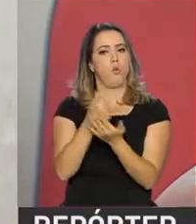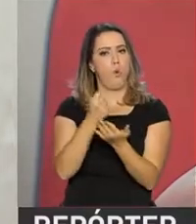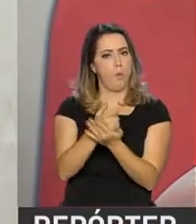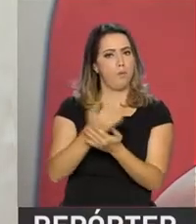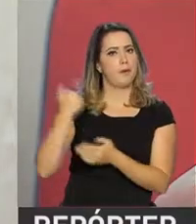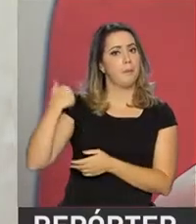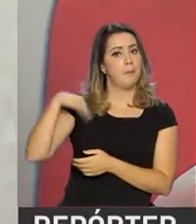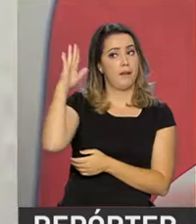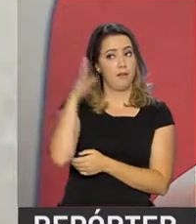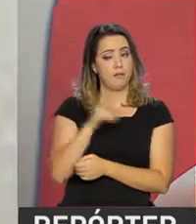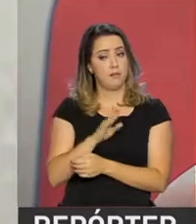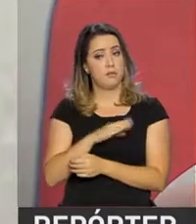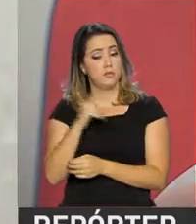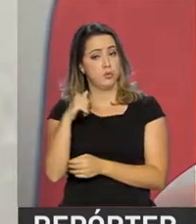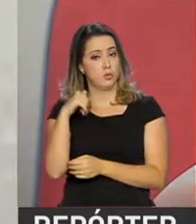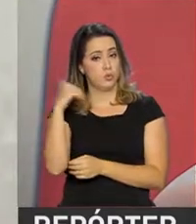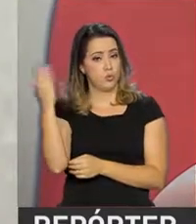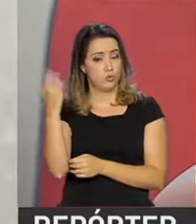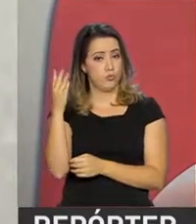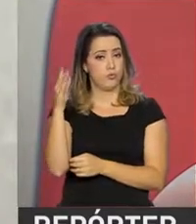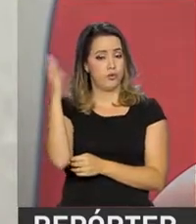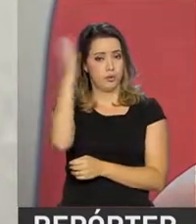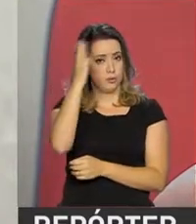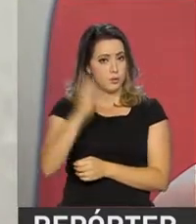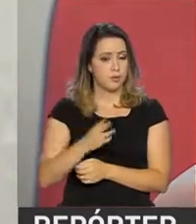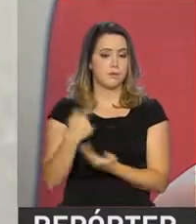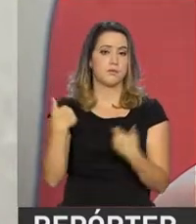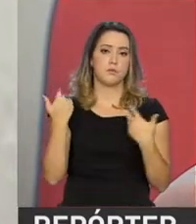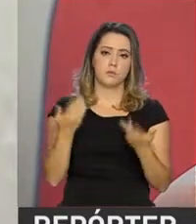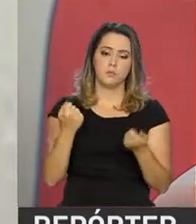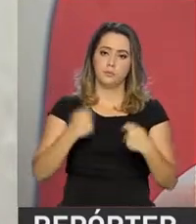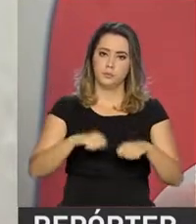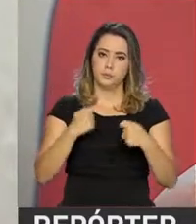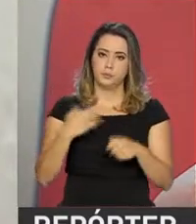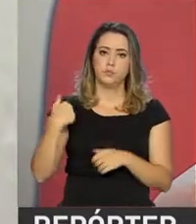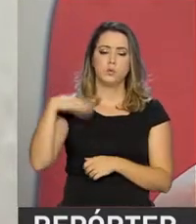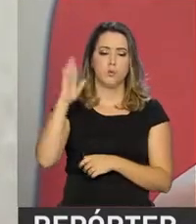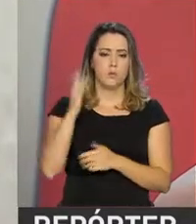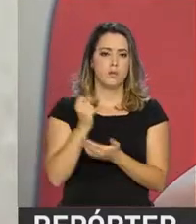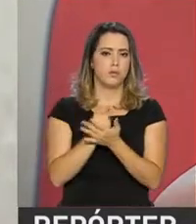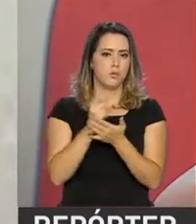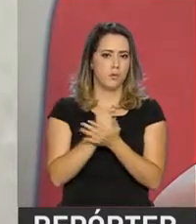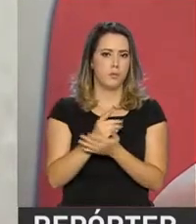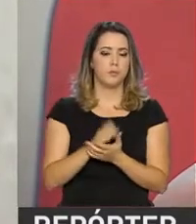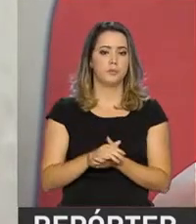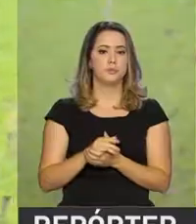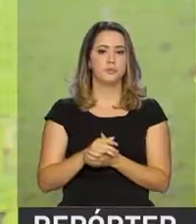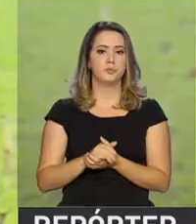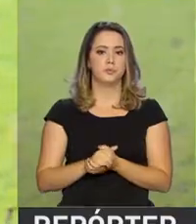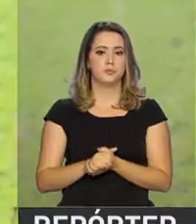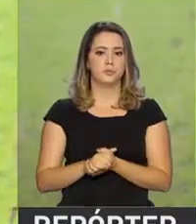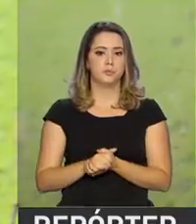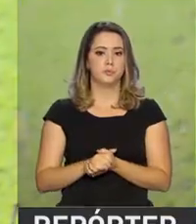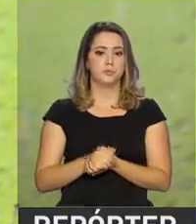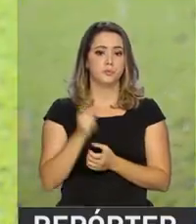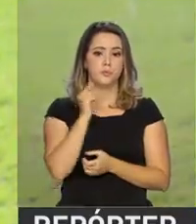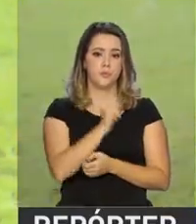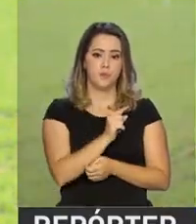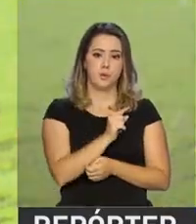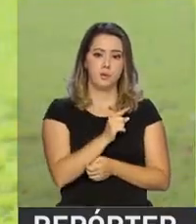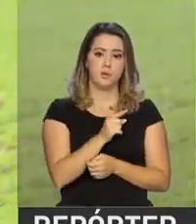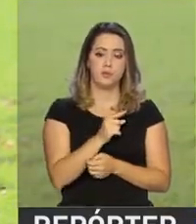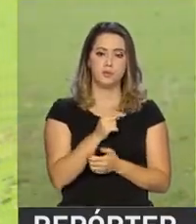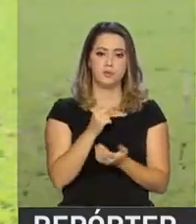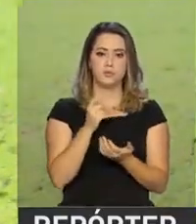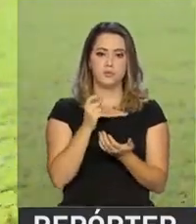então com que se tem uma demanda maior e por consequência um aumento também maior das nossas importações esse exportador de soja